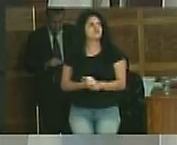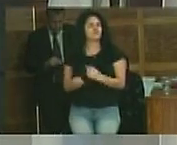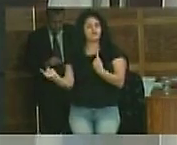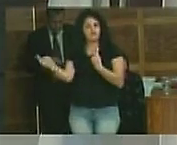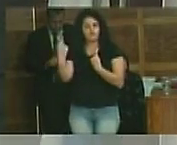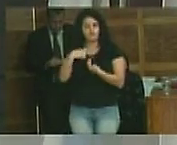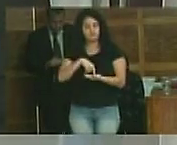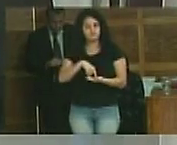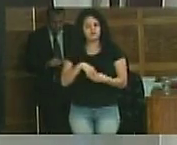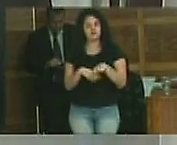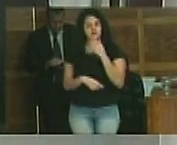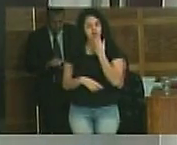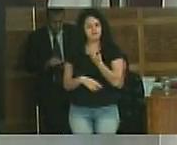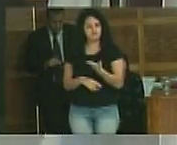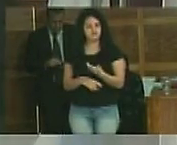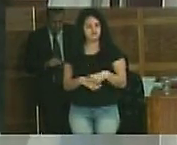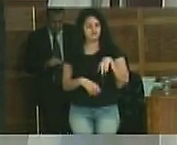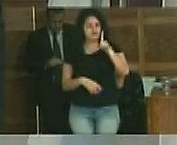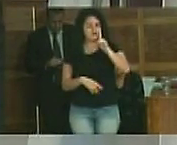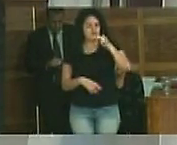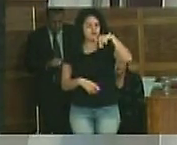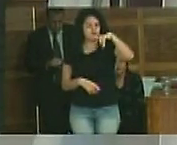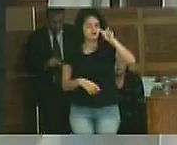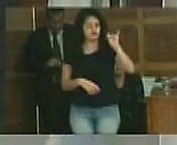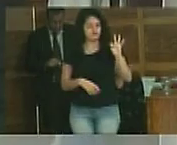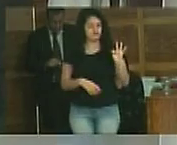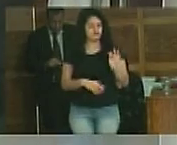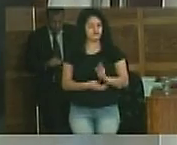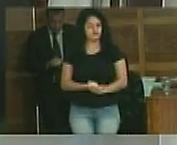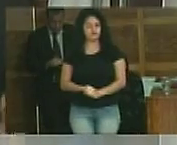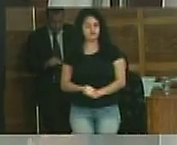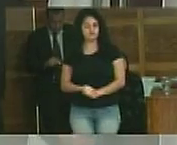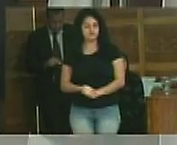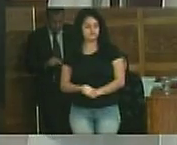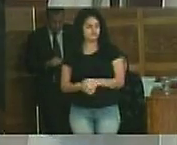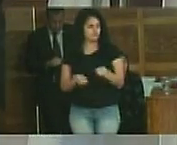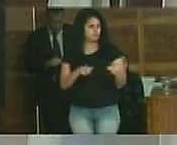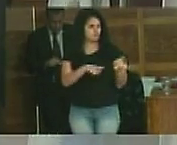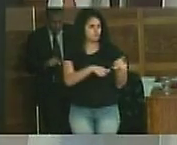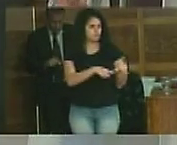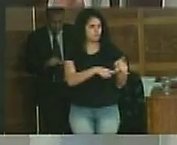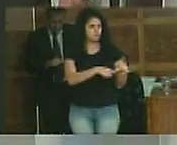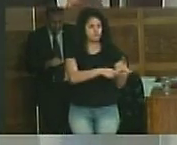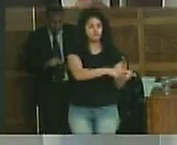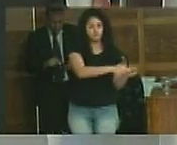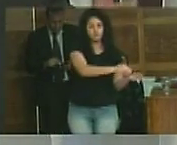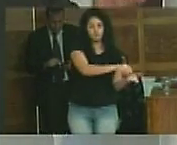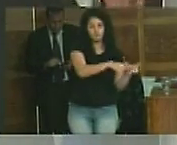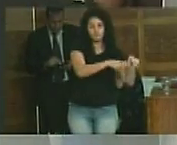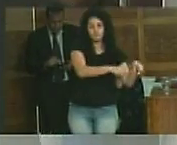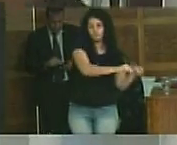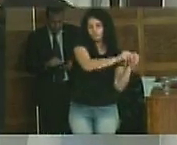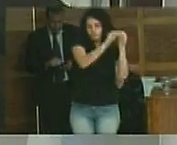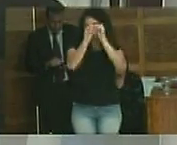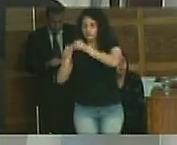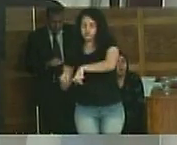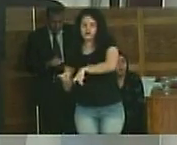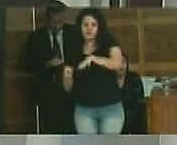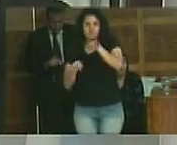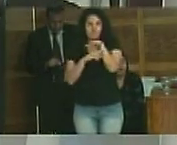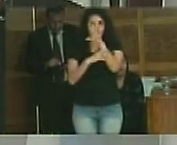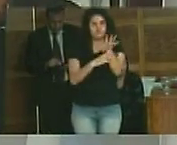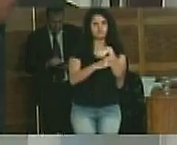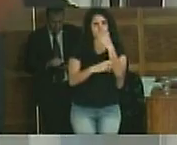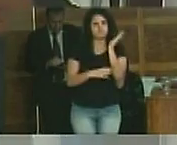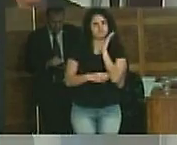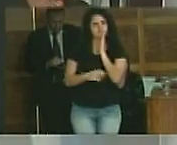cobrar, aqui vai um DENIT, na verdade, a relocação daqueles pardais ou fiscalizadores eletrônicos